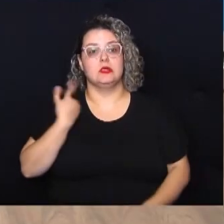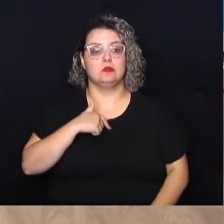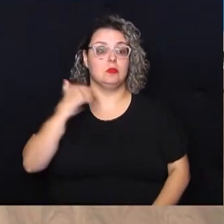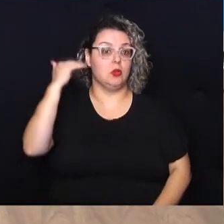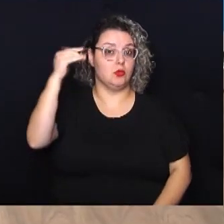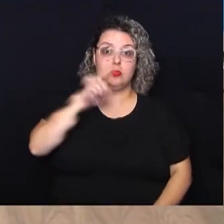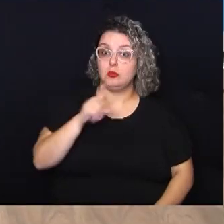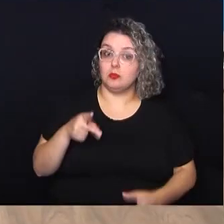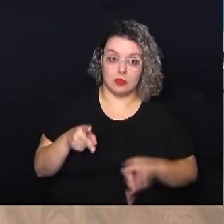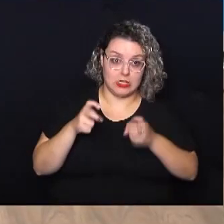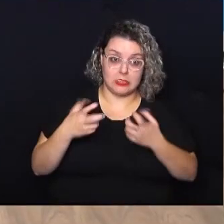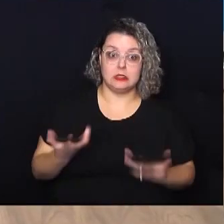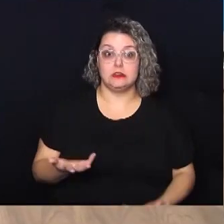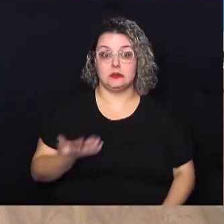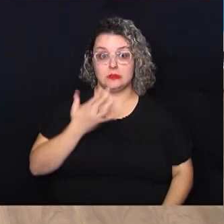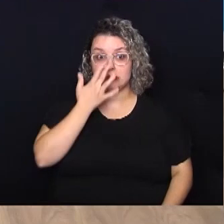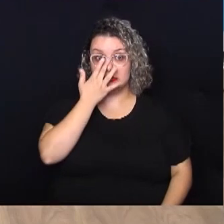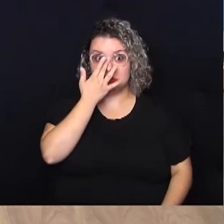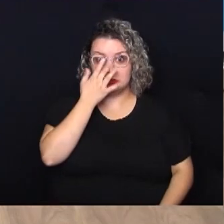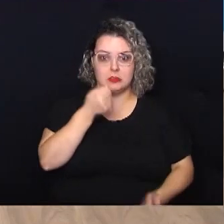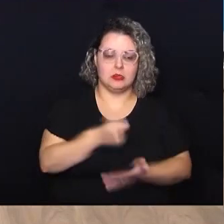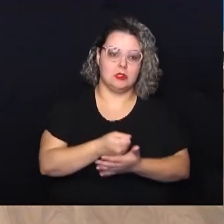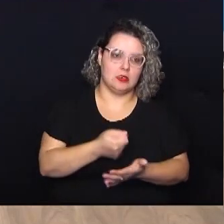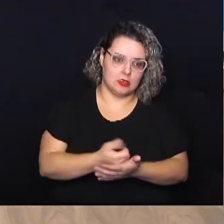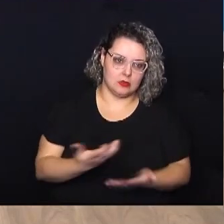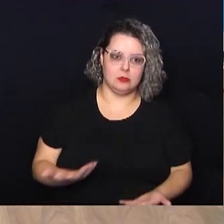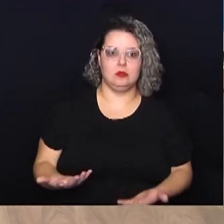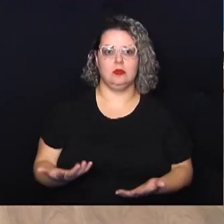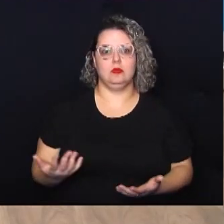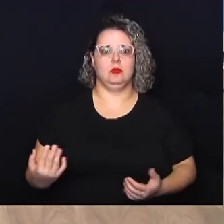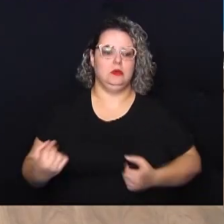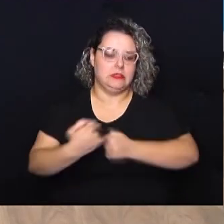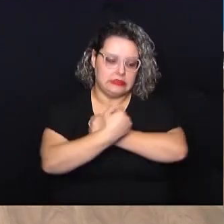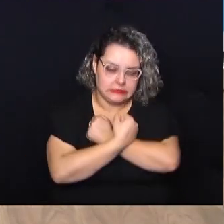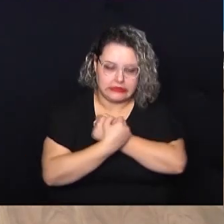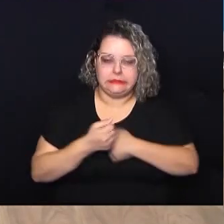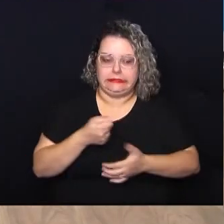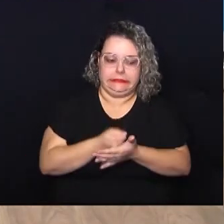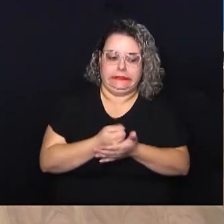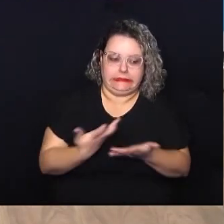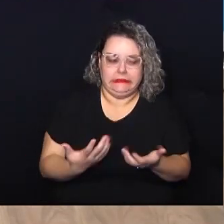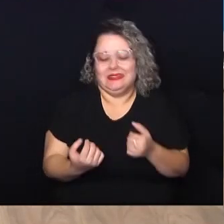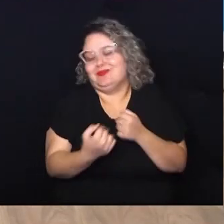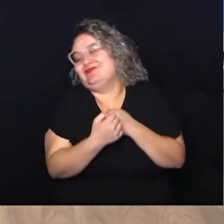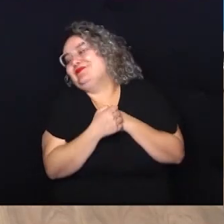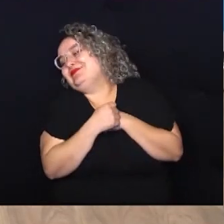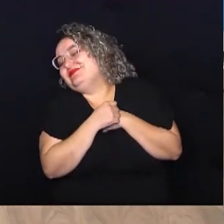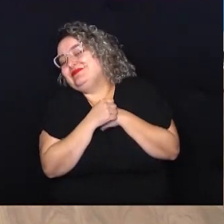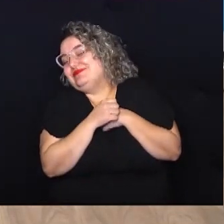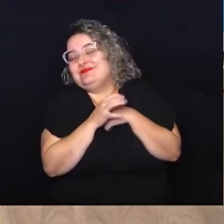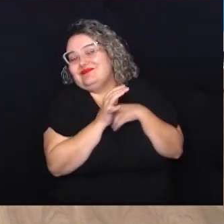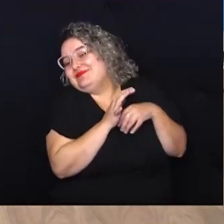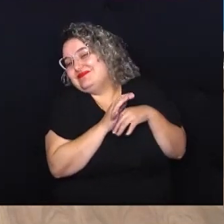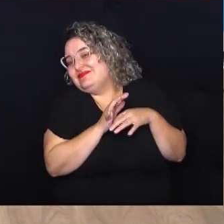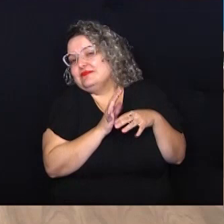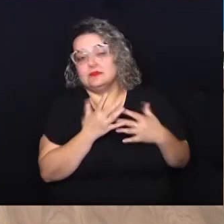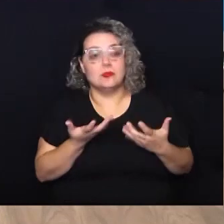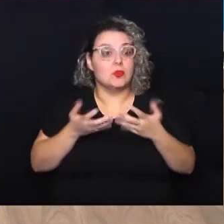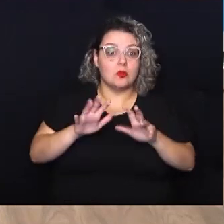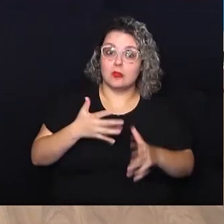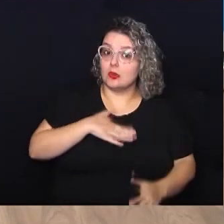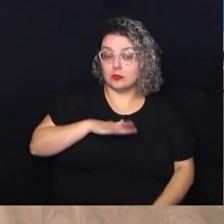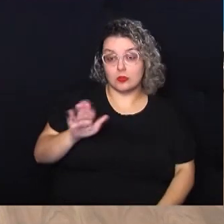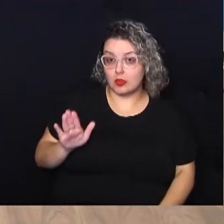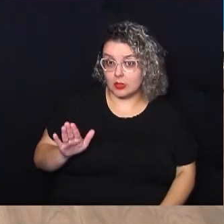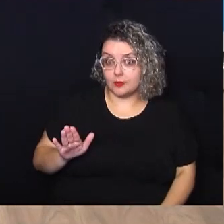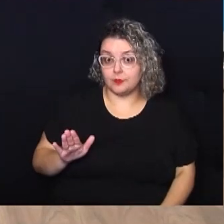nem percebe isso e acaba forçando uma situação, um abraço forçado, alguma coisa, e muitas vezes a criança não quer ou não gosta.